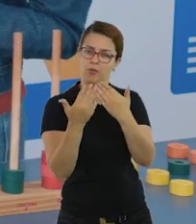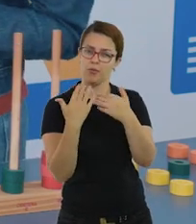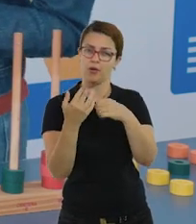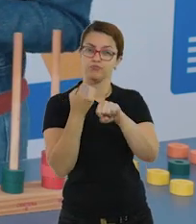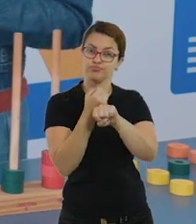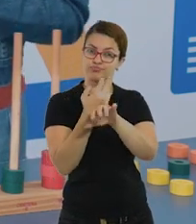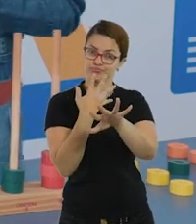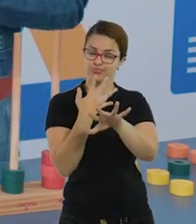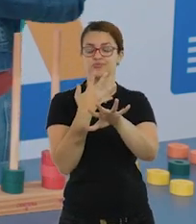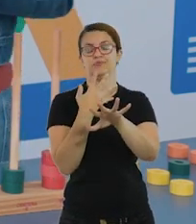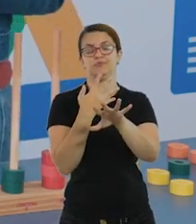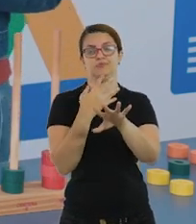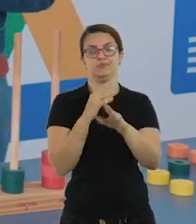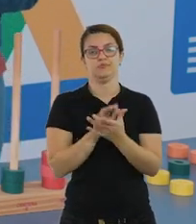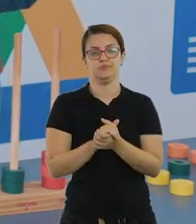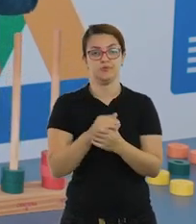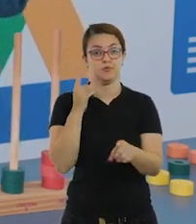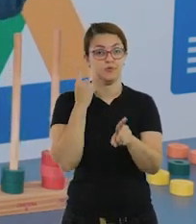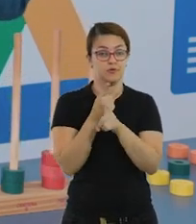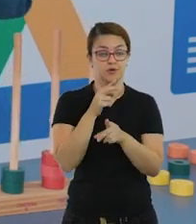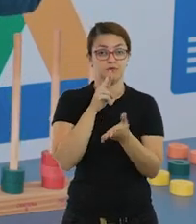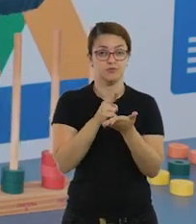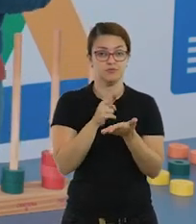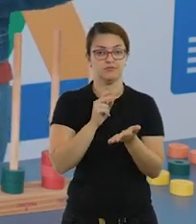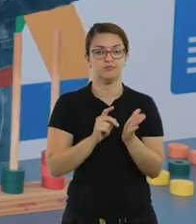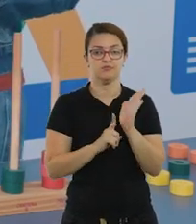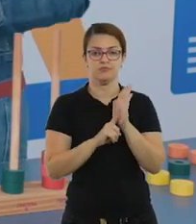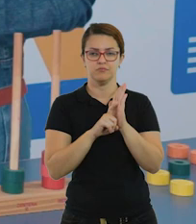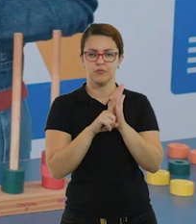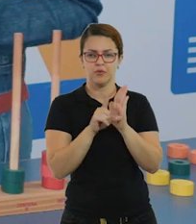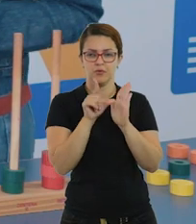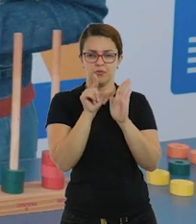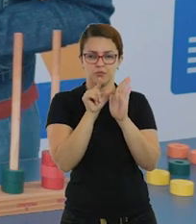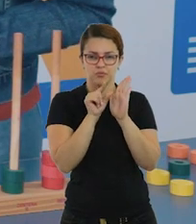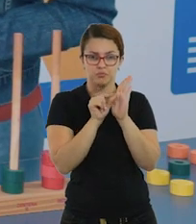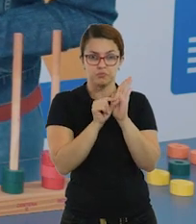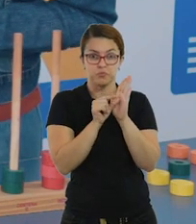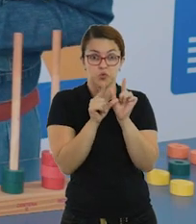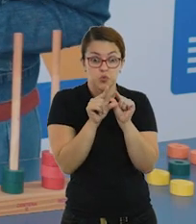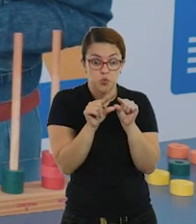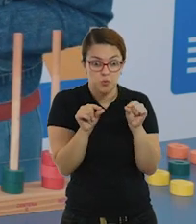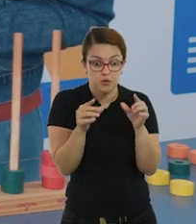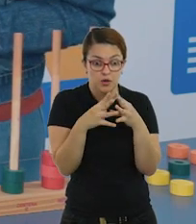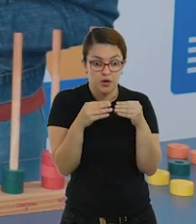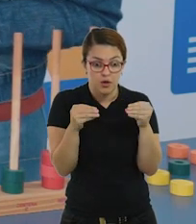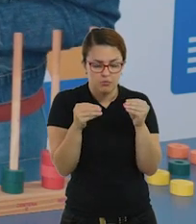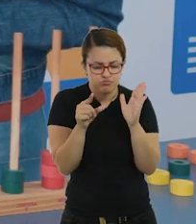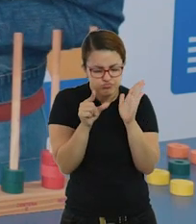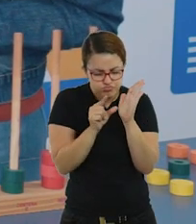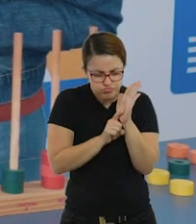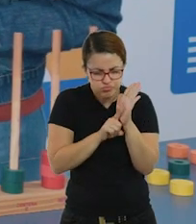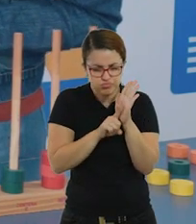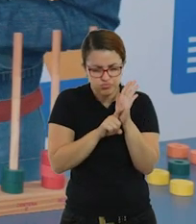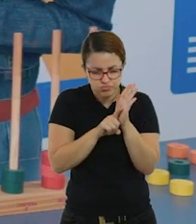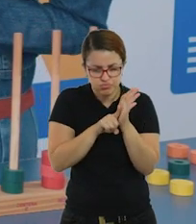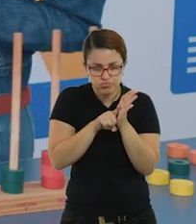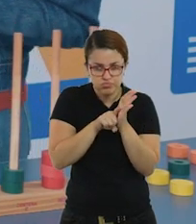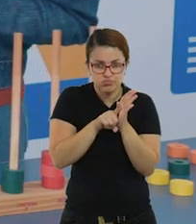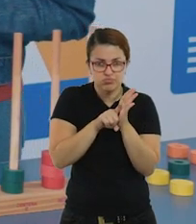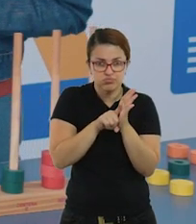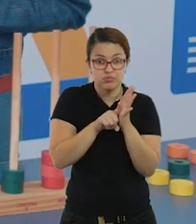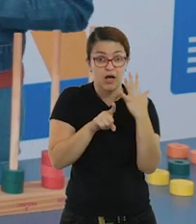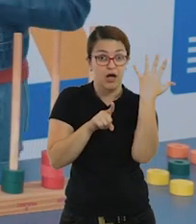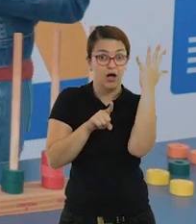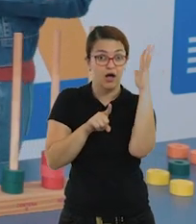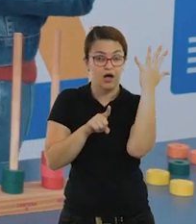redes sociais e tenta descobrir aí a resposta para esse desafio. Então, olha lá. Era uma lagarta tão pequena que quase sumia. Iniciando